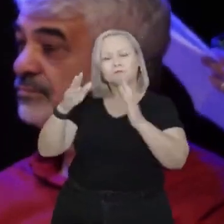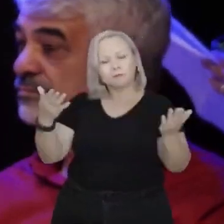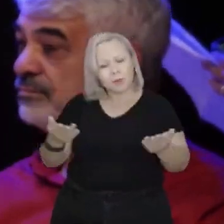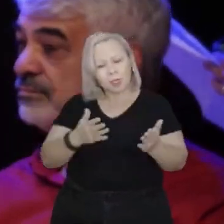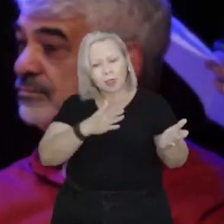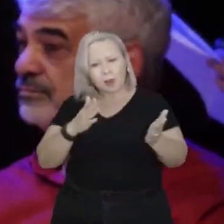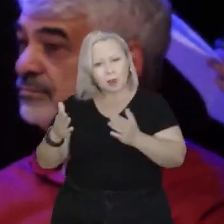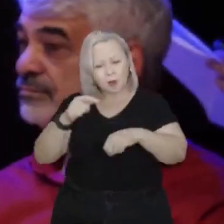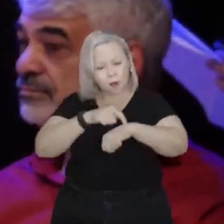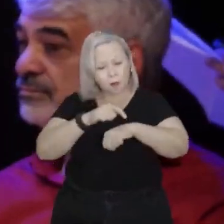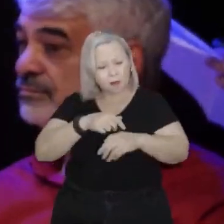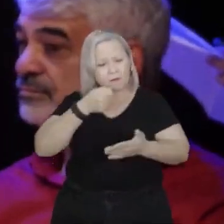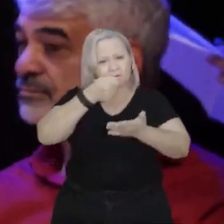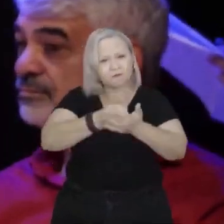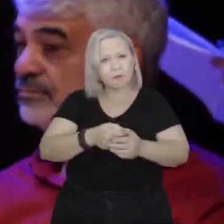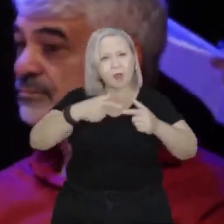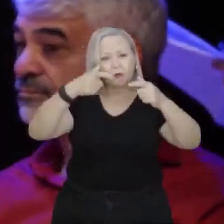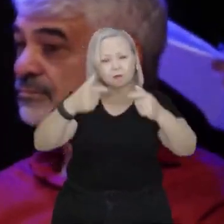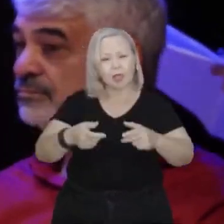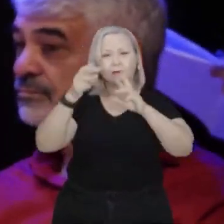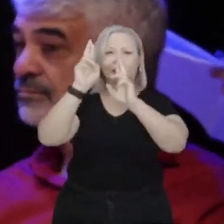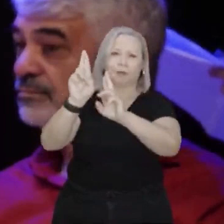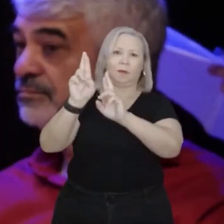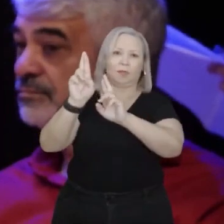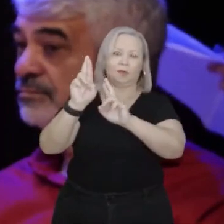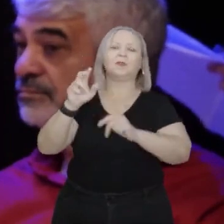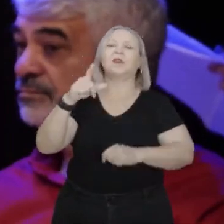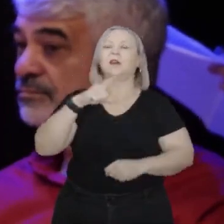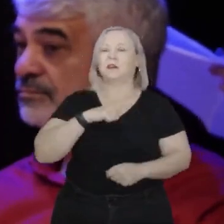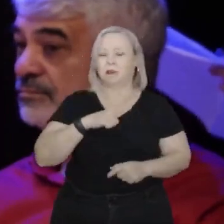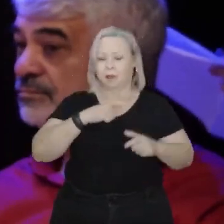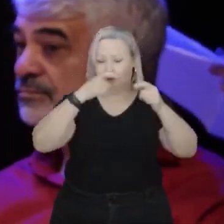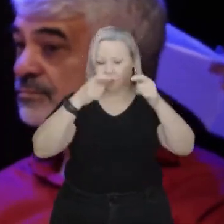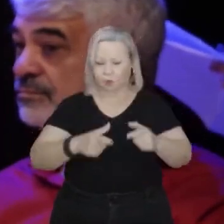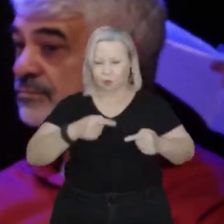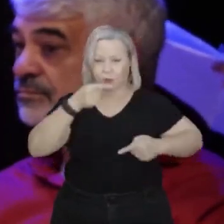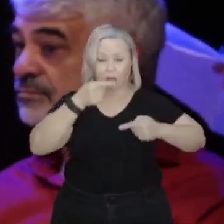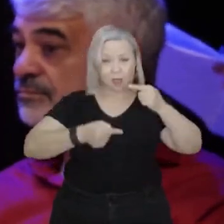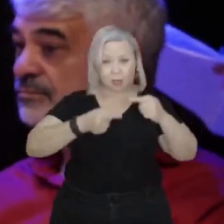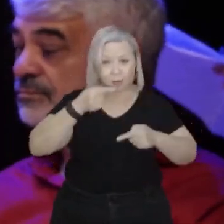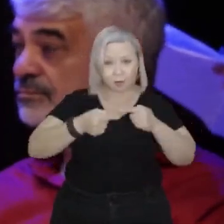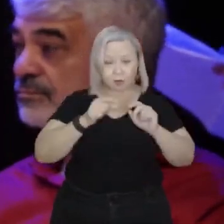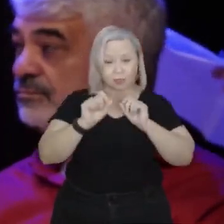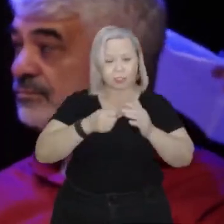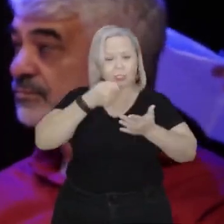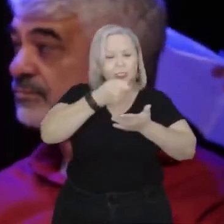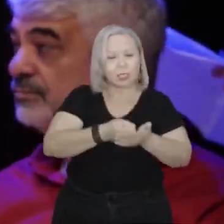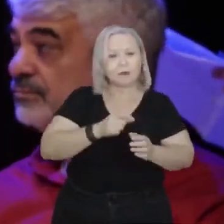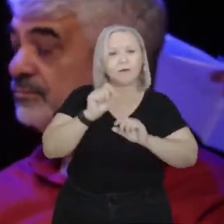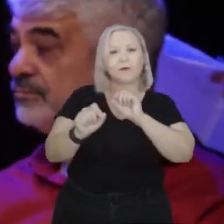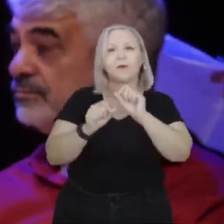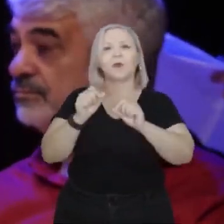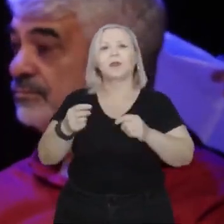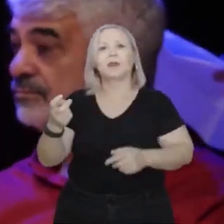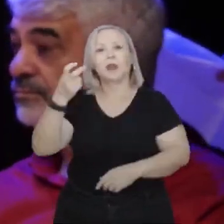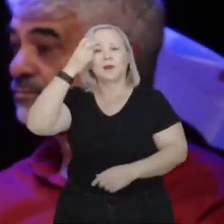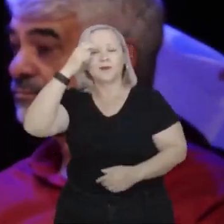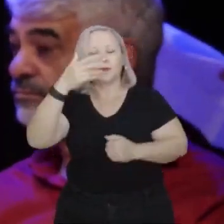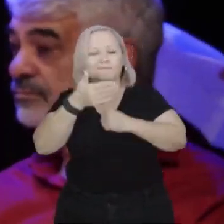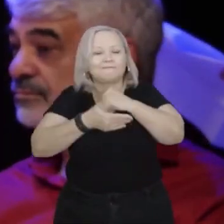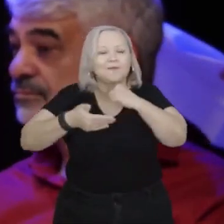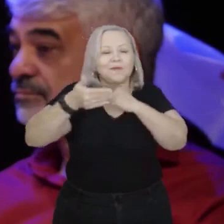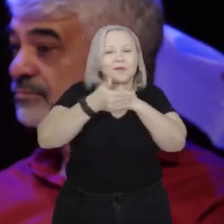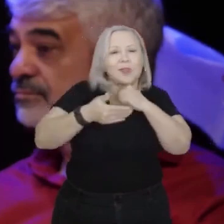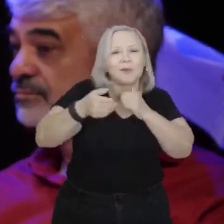esperança, porque há um espaço da política que afirma que a cultura é fundamental na luta que nós